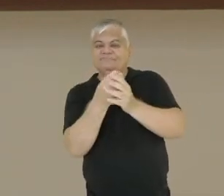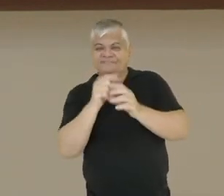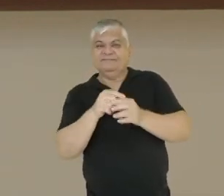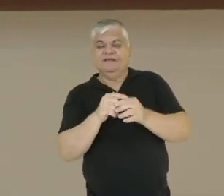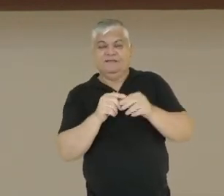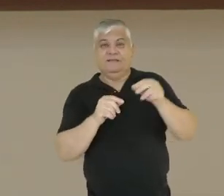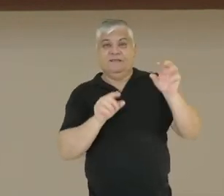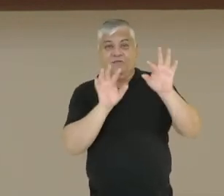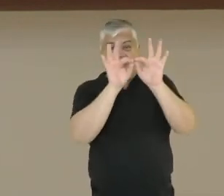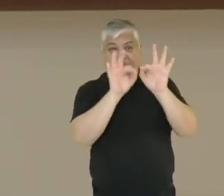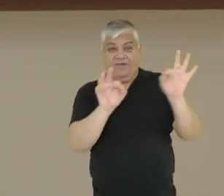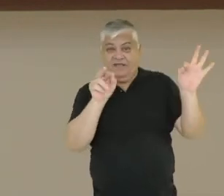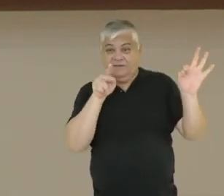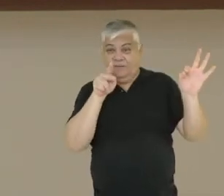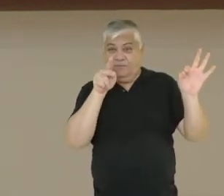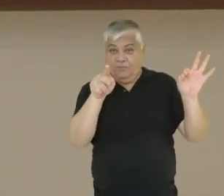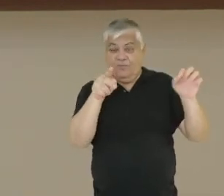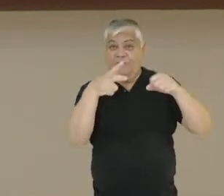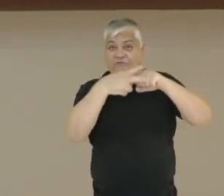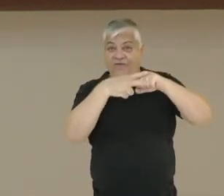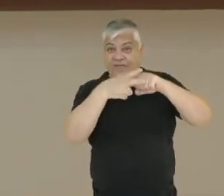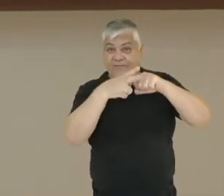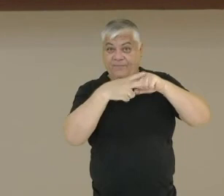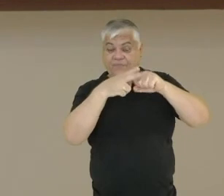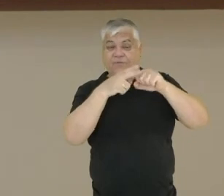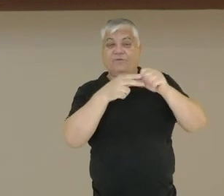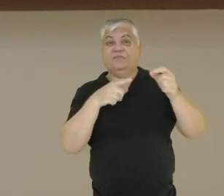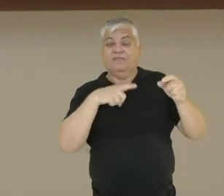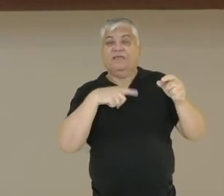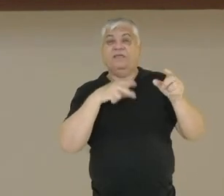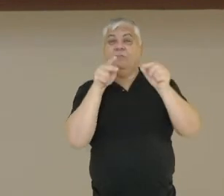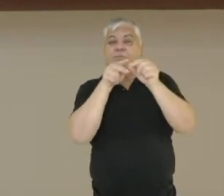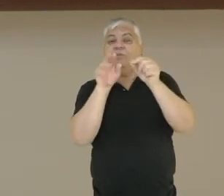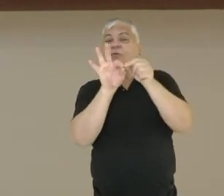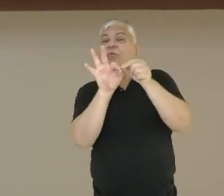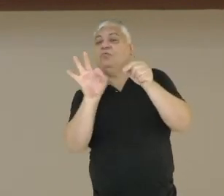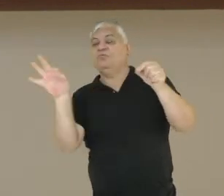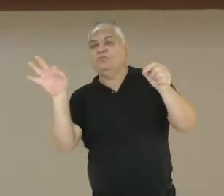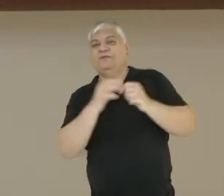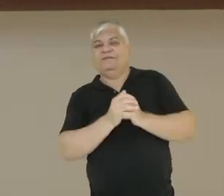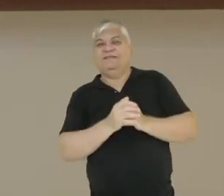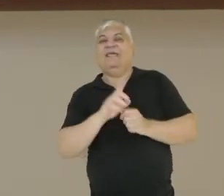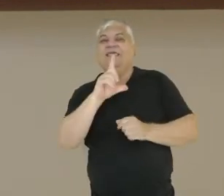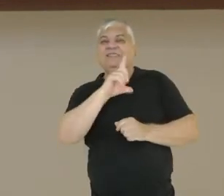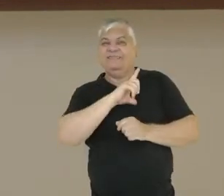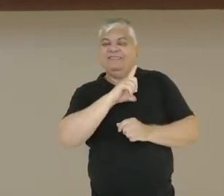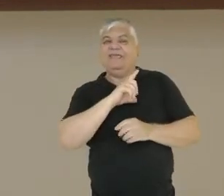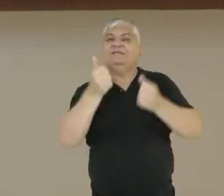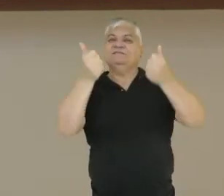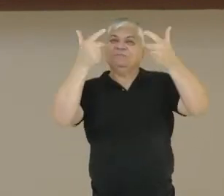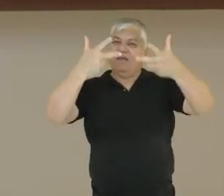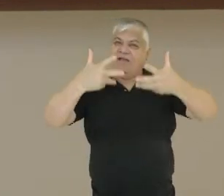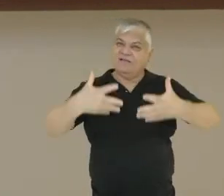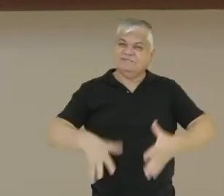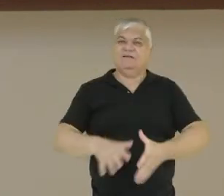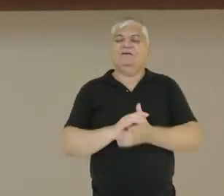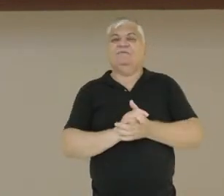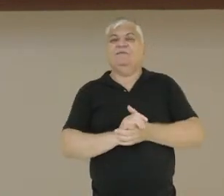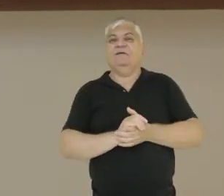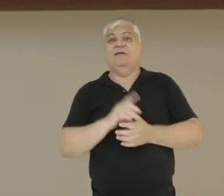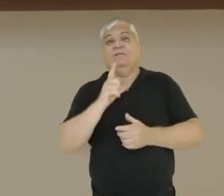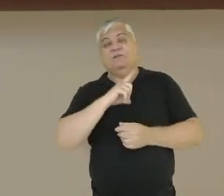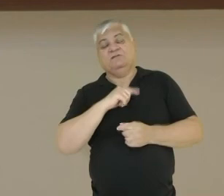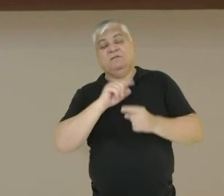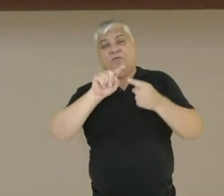maior que o aposto, ela tem um verbo no meio, e aí, o que é um aposto? O aposto é uma explicação que vem